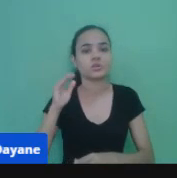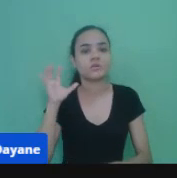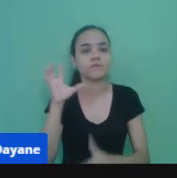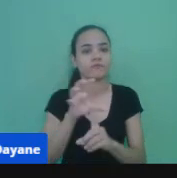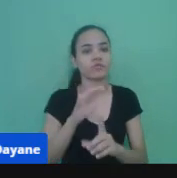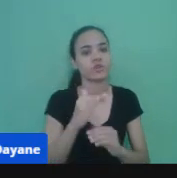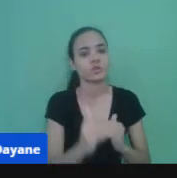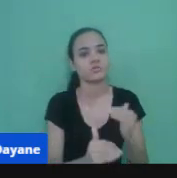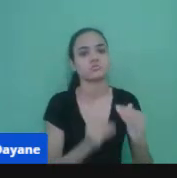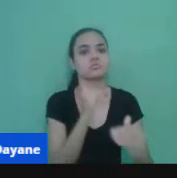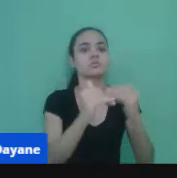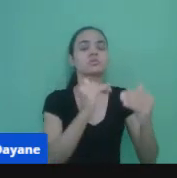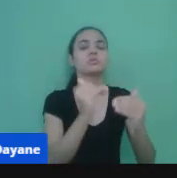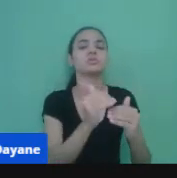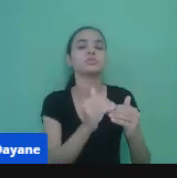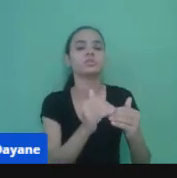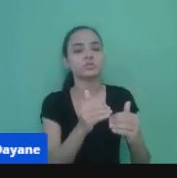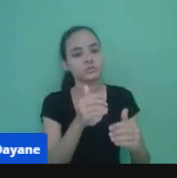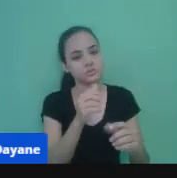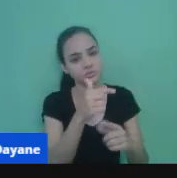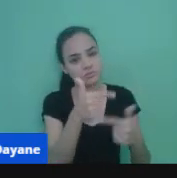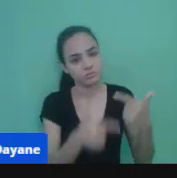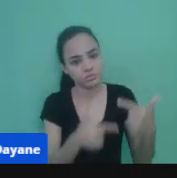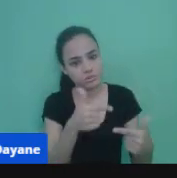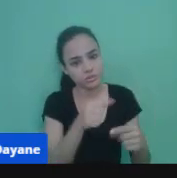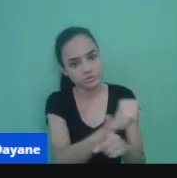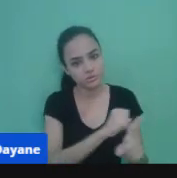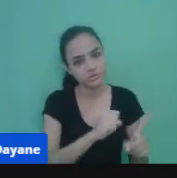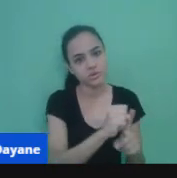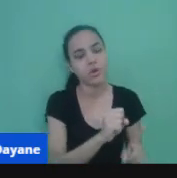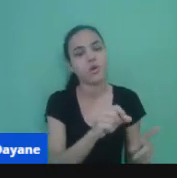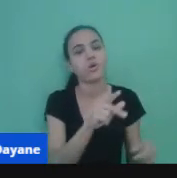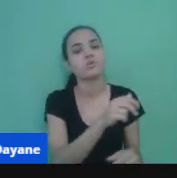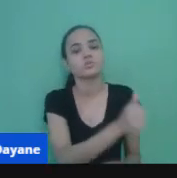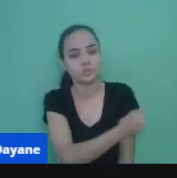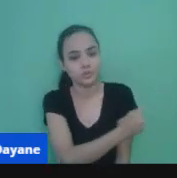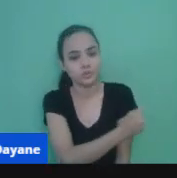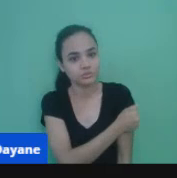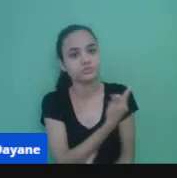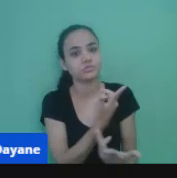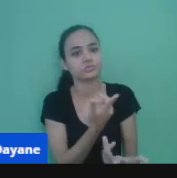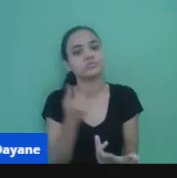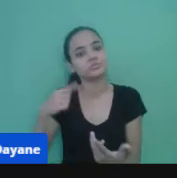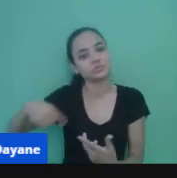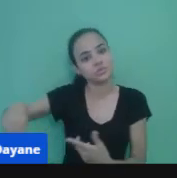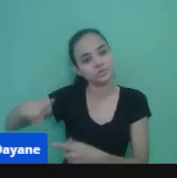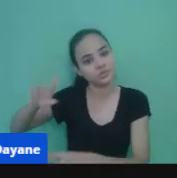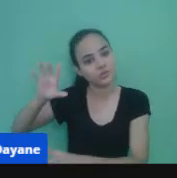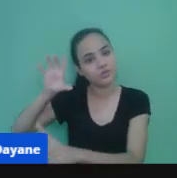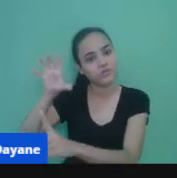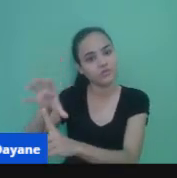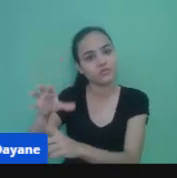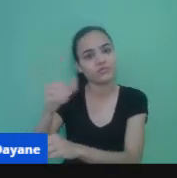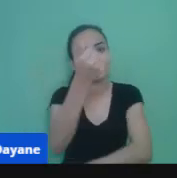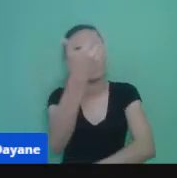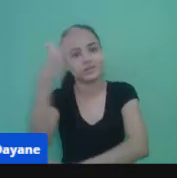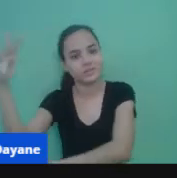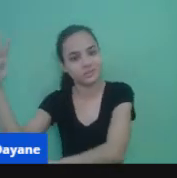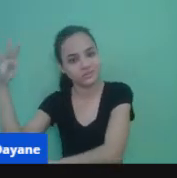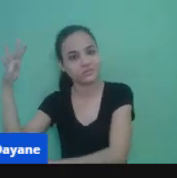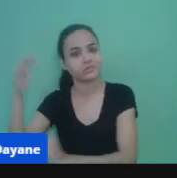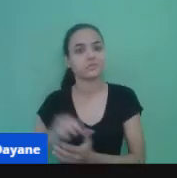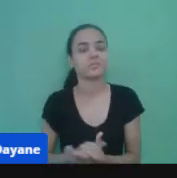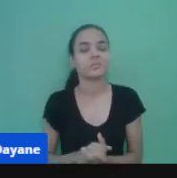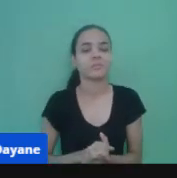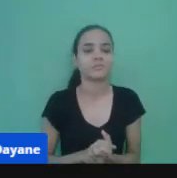dos nossos alunos que vão influenciar no ambiente, tá? O cinema na sala de aula como instrumento